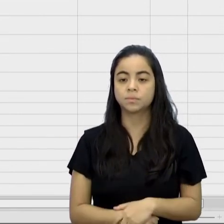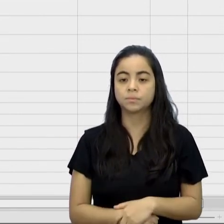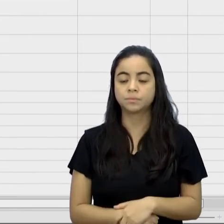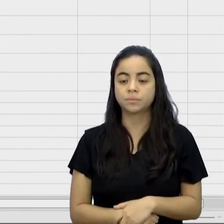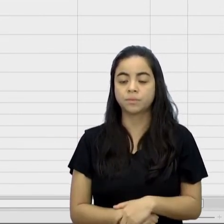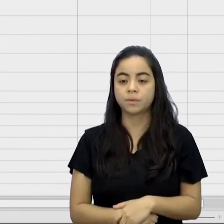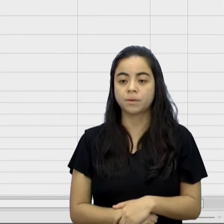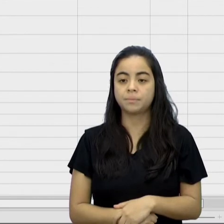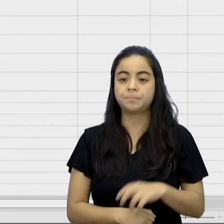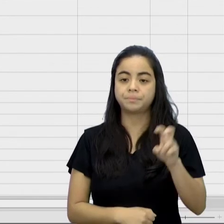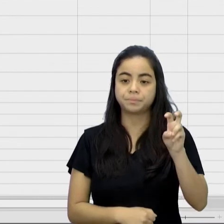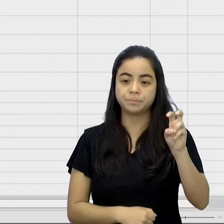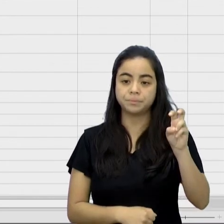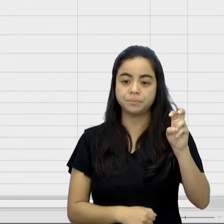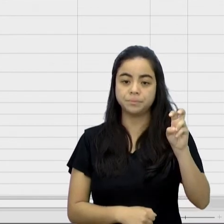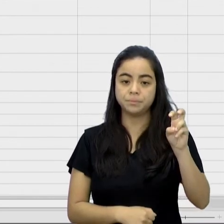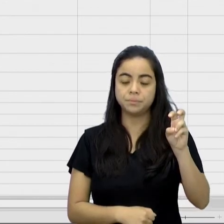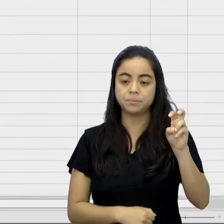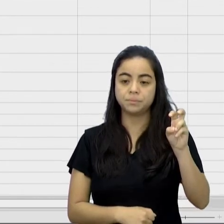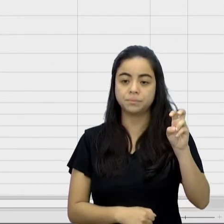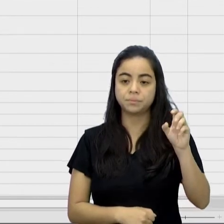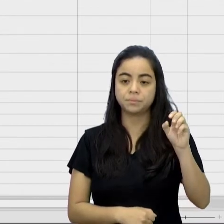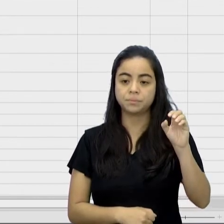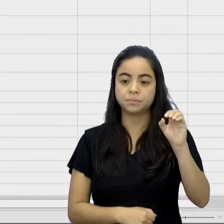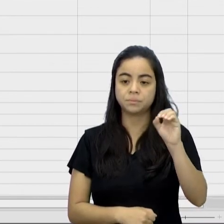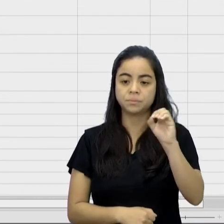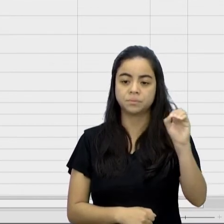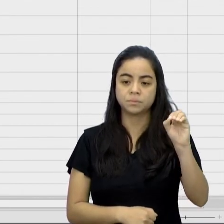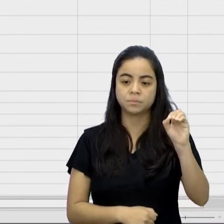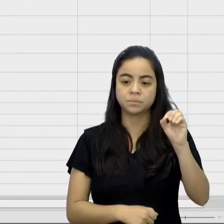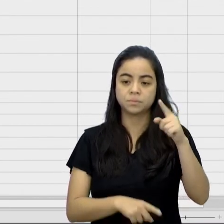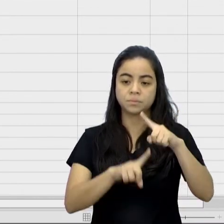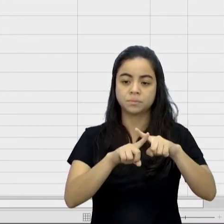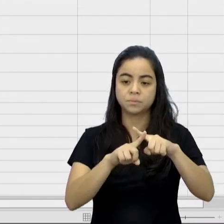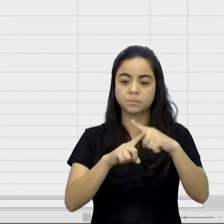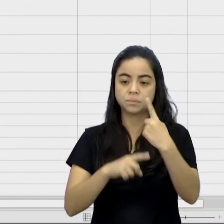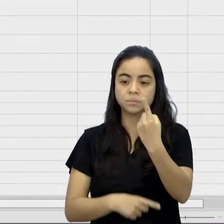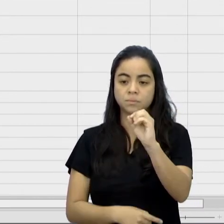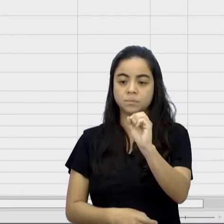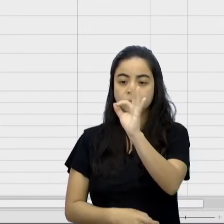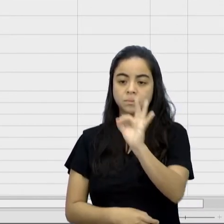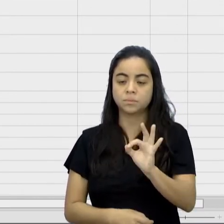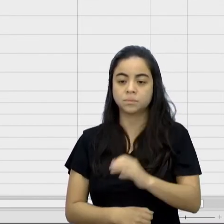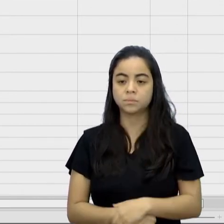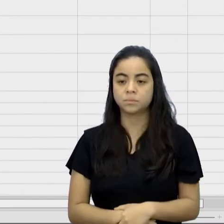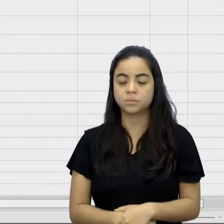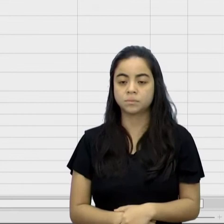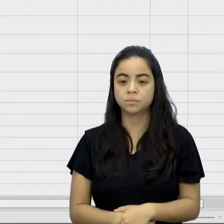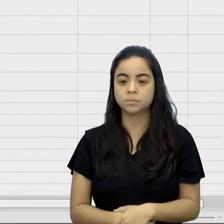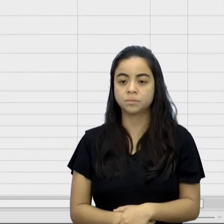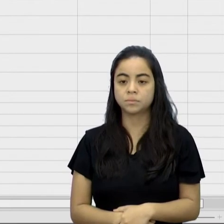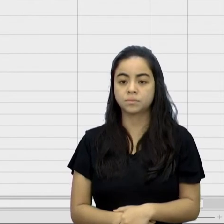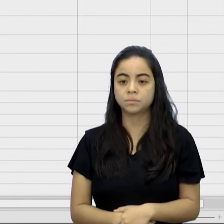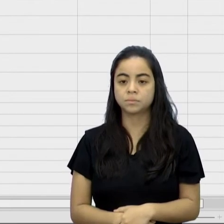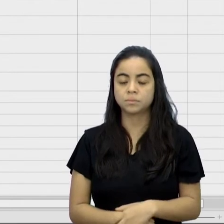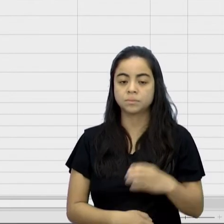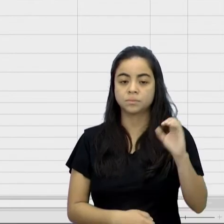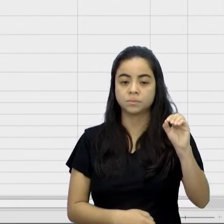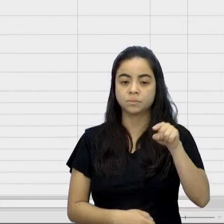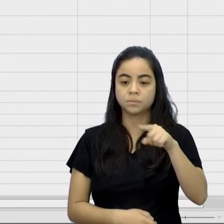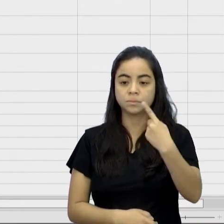ao 5.000. 5.000 vezes 10%, que é 0,10 ou 0,1?